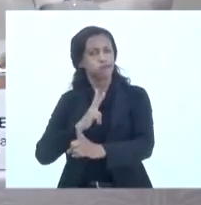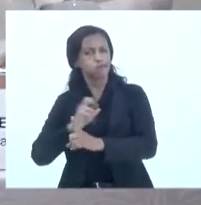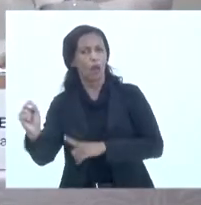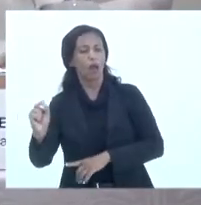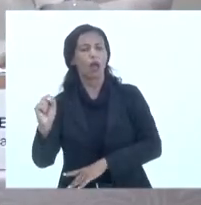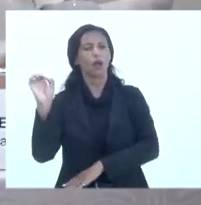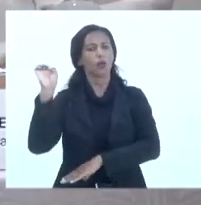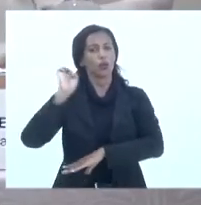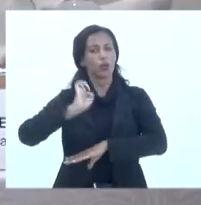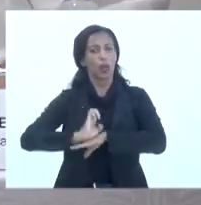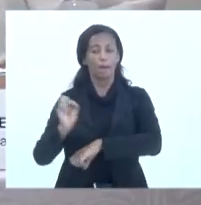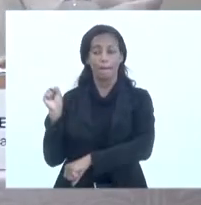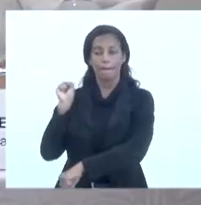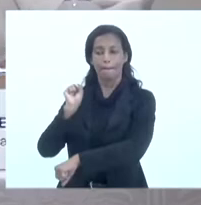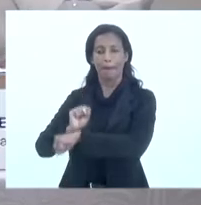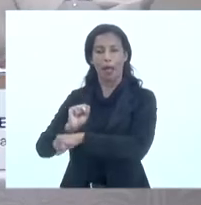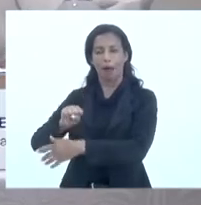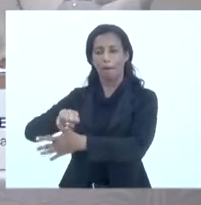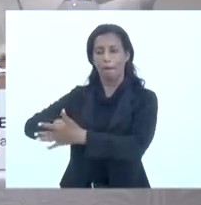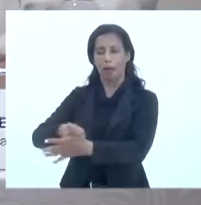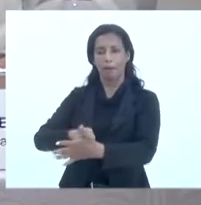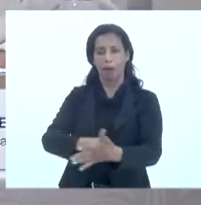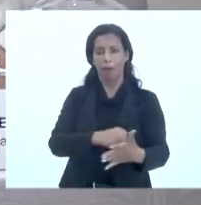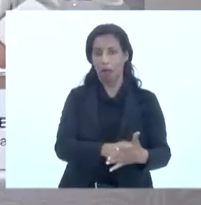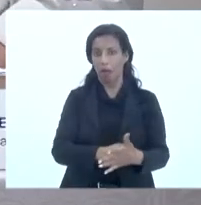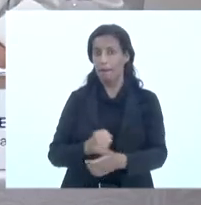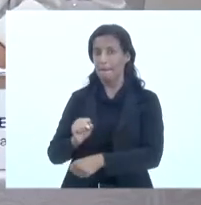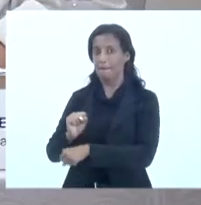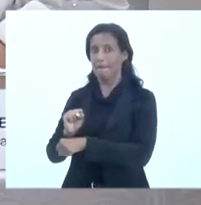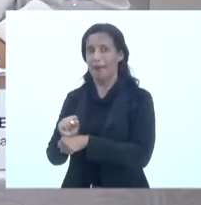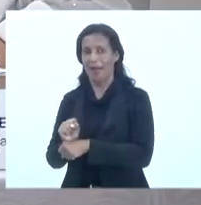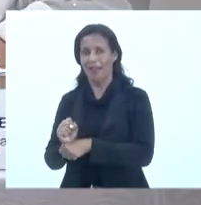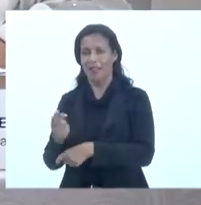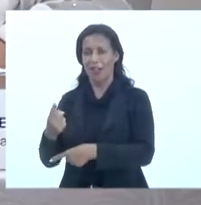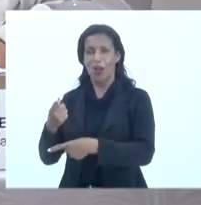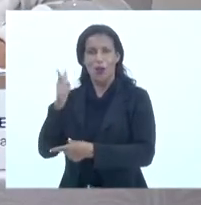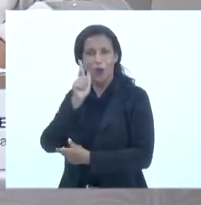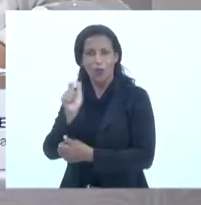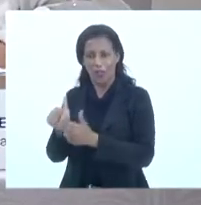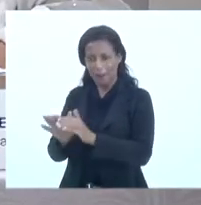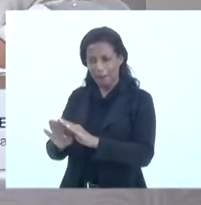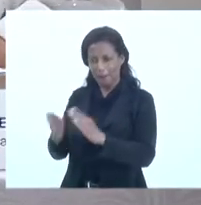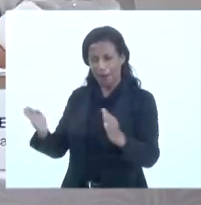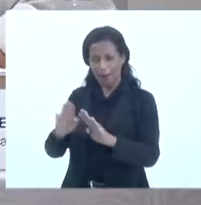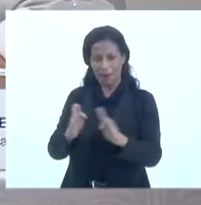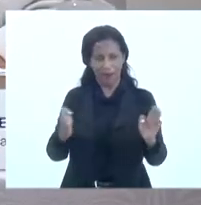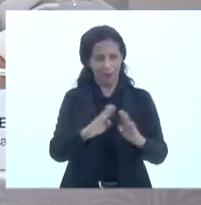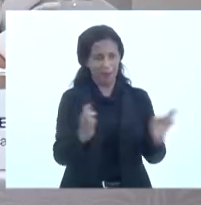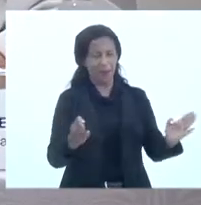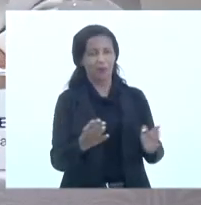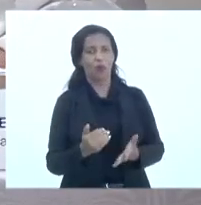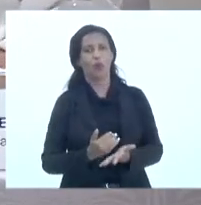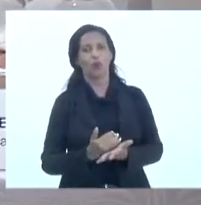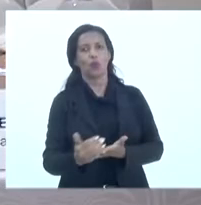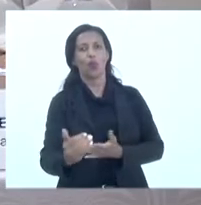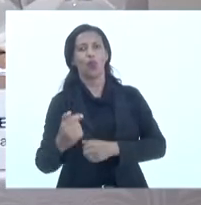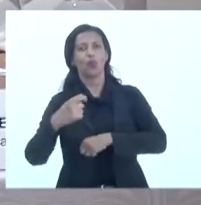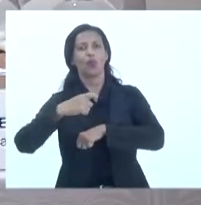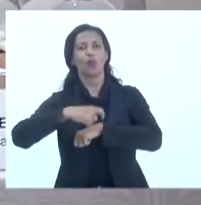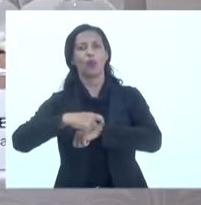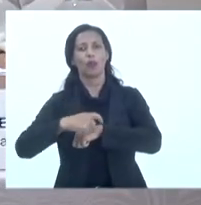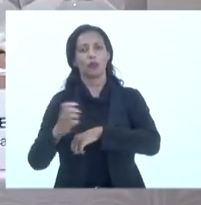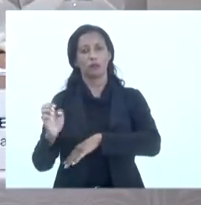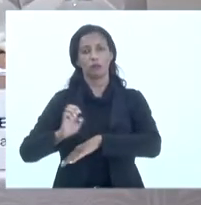Estado para de ter os bloqueios nas contas, bota o salário em dia e começa um novo momento do Estado.